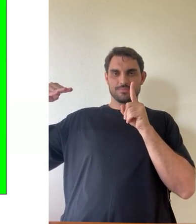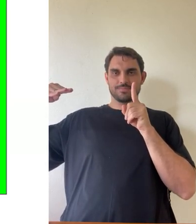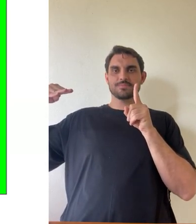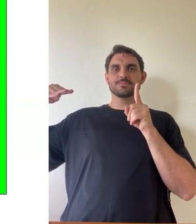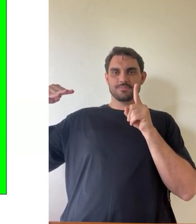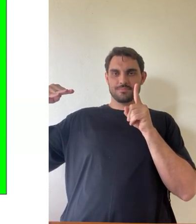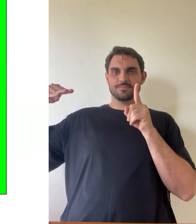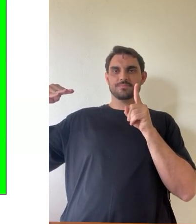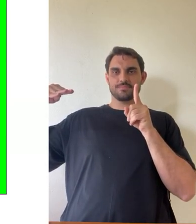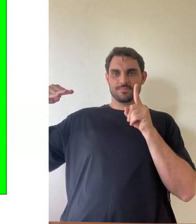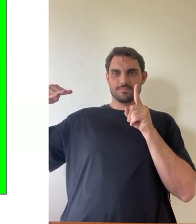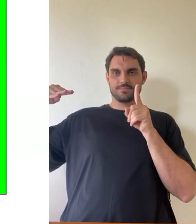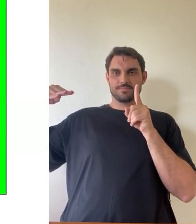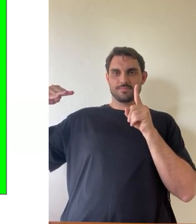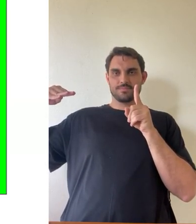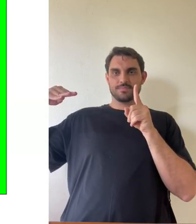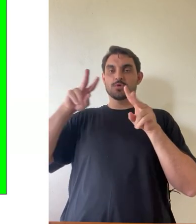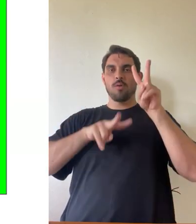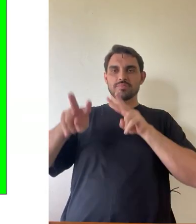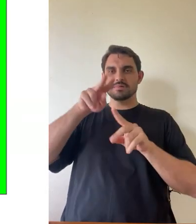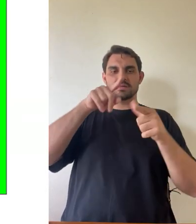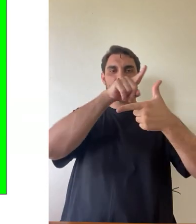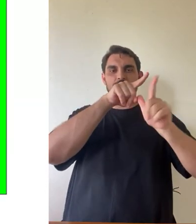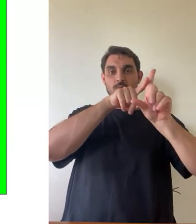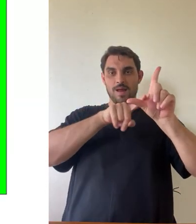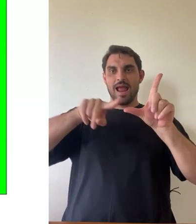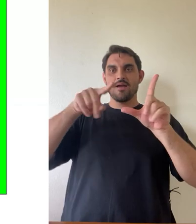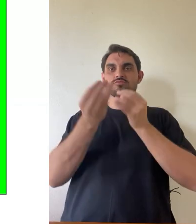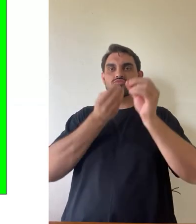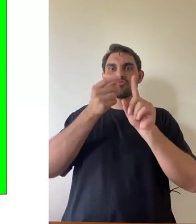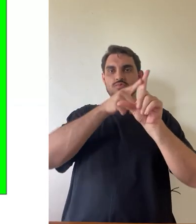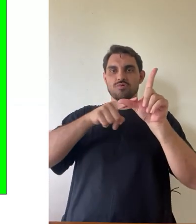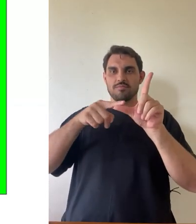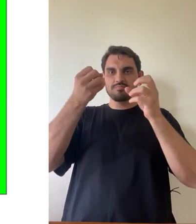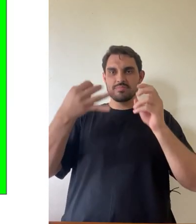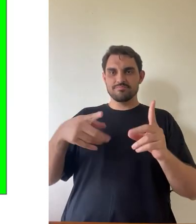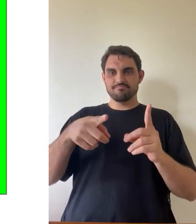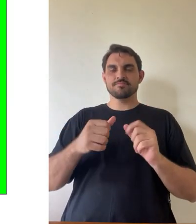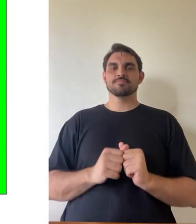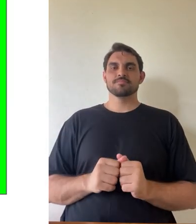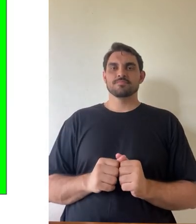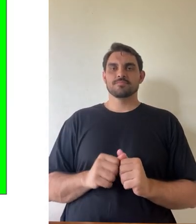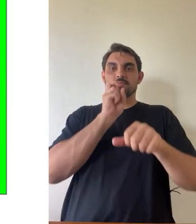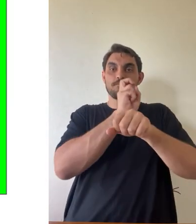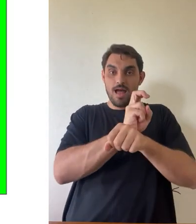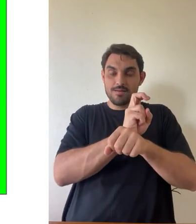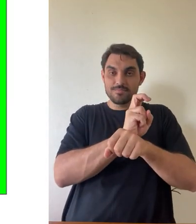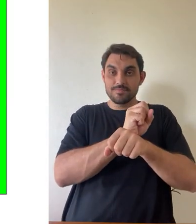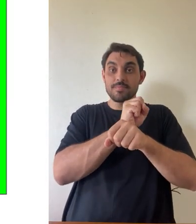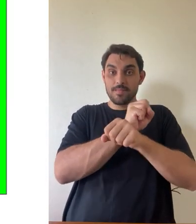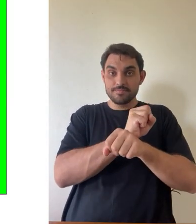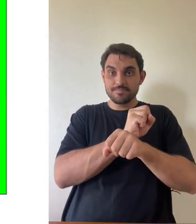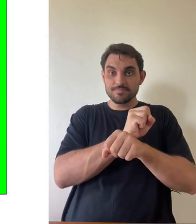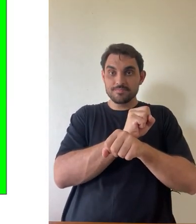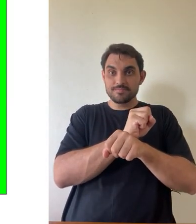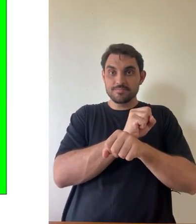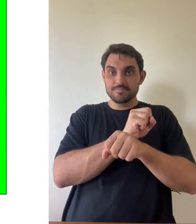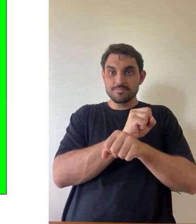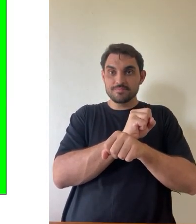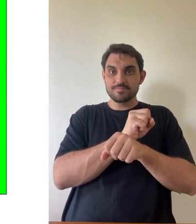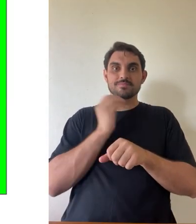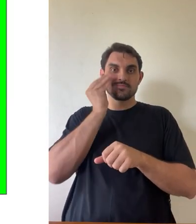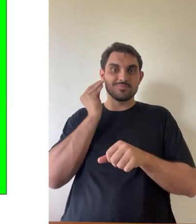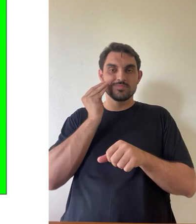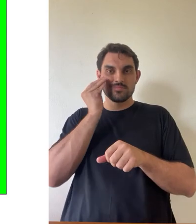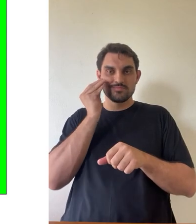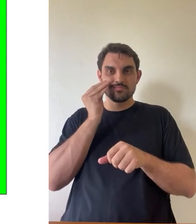gráfico, como que está ficando, né? Vou parar aqui Deixa eu ver. Isso. Parei aqui a